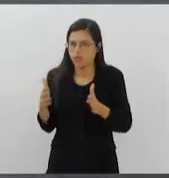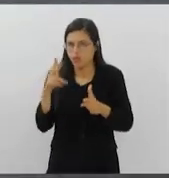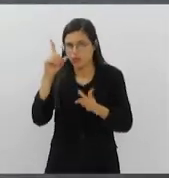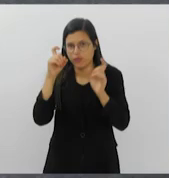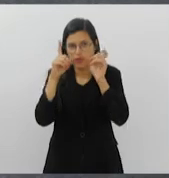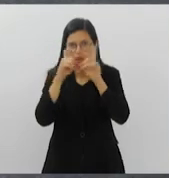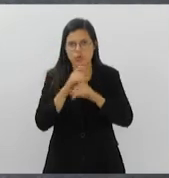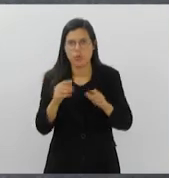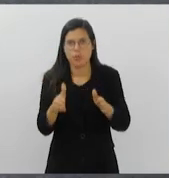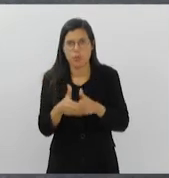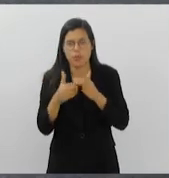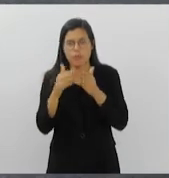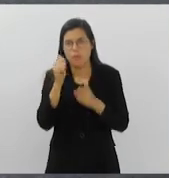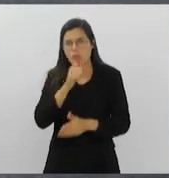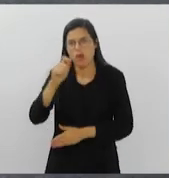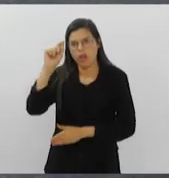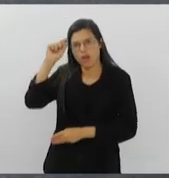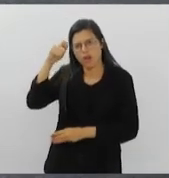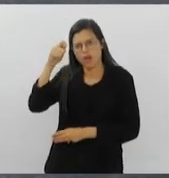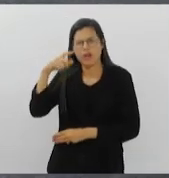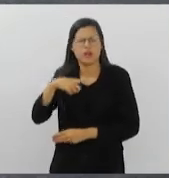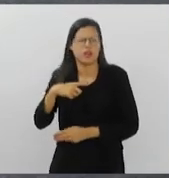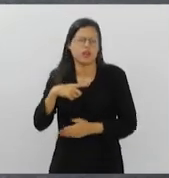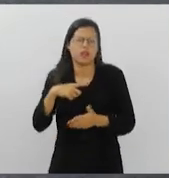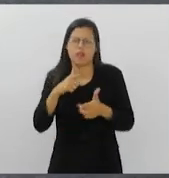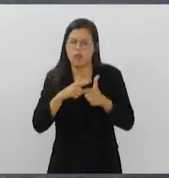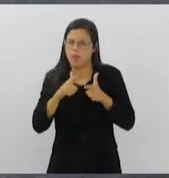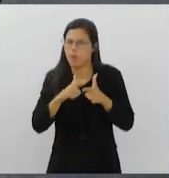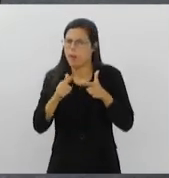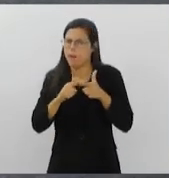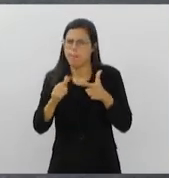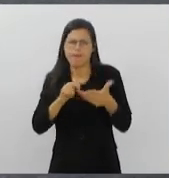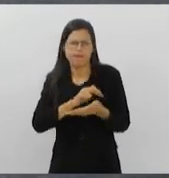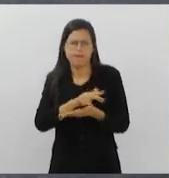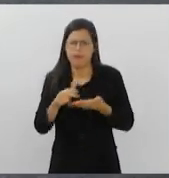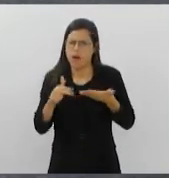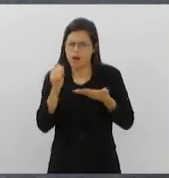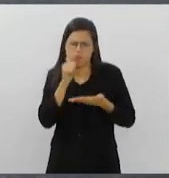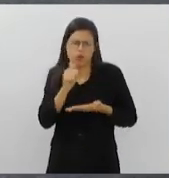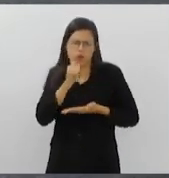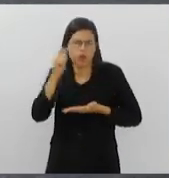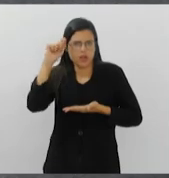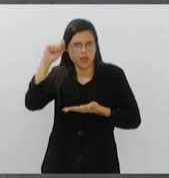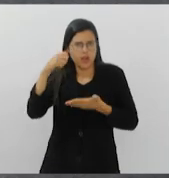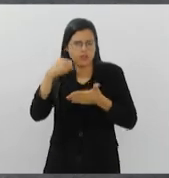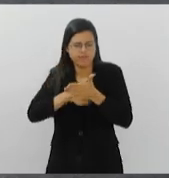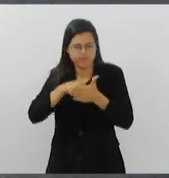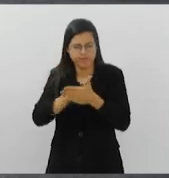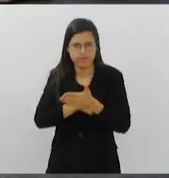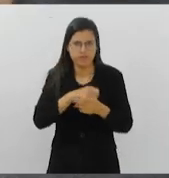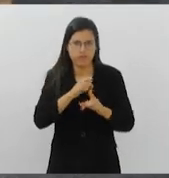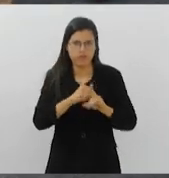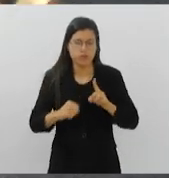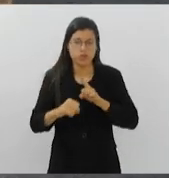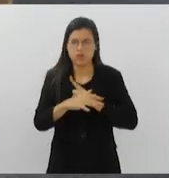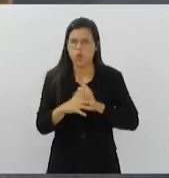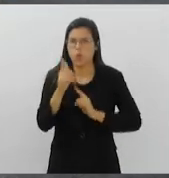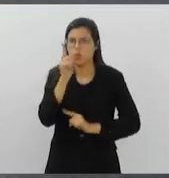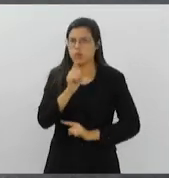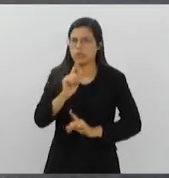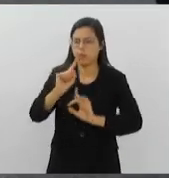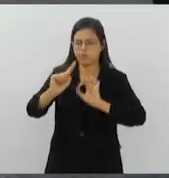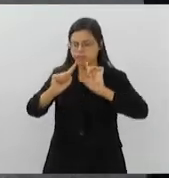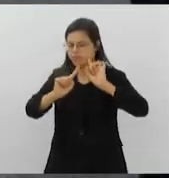mulher negra que enfrentou todas as adversidades que as mulheres negras enfrentam na nossa sociedade e que conseguiu